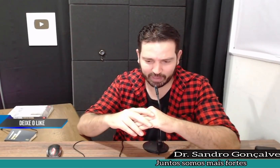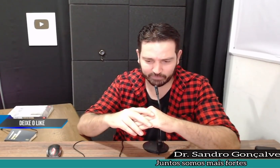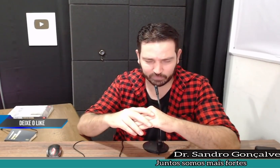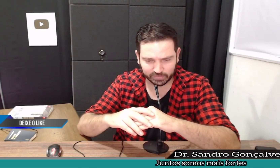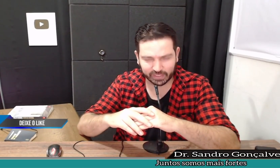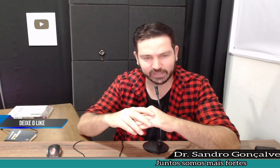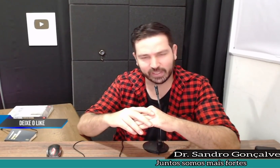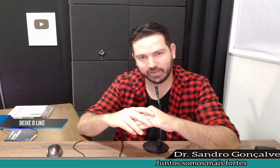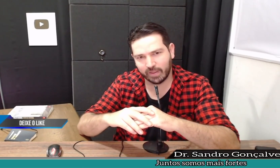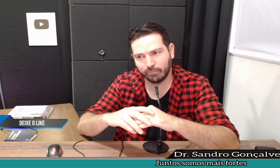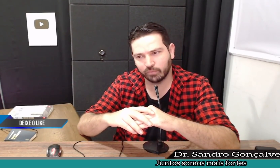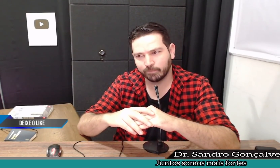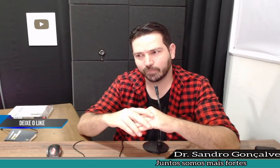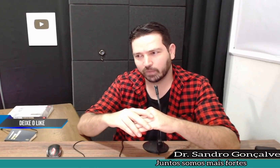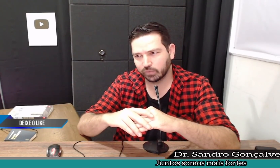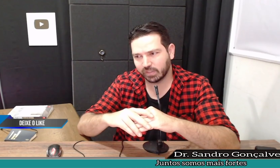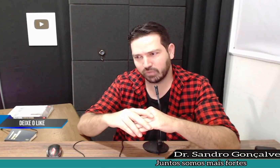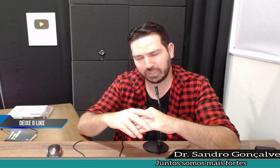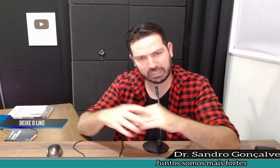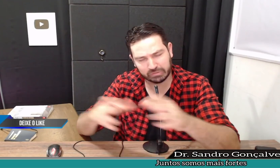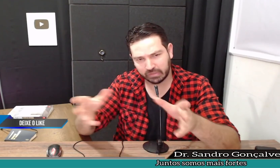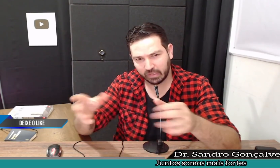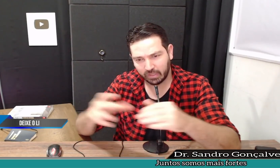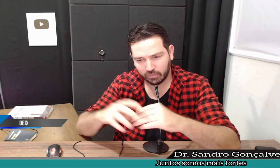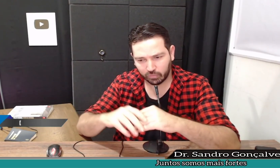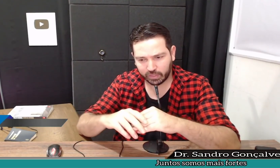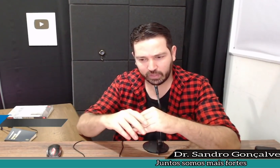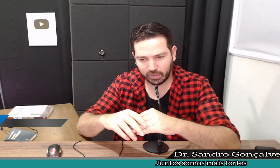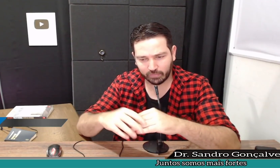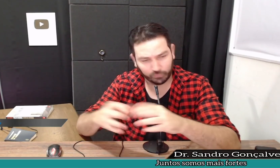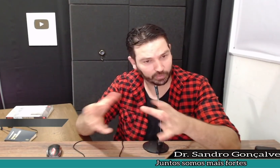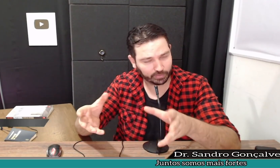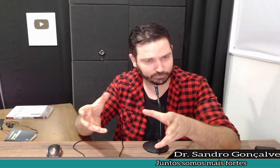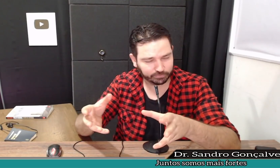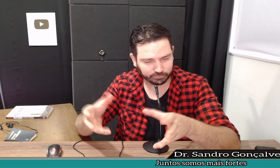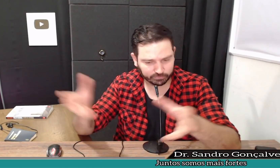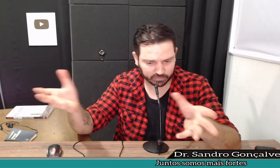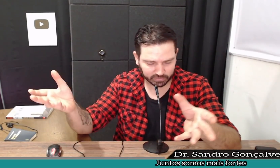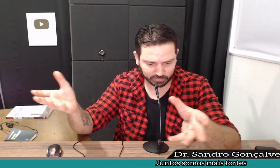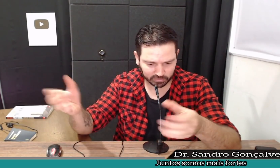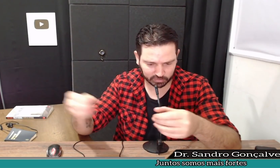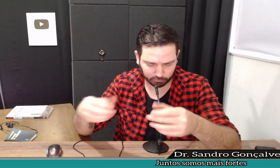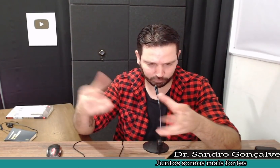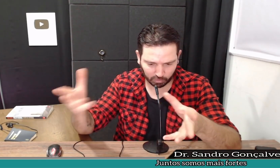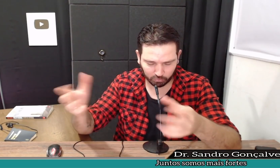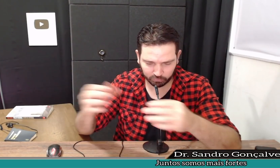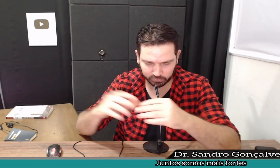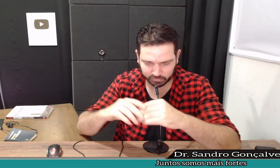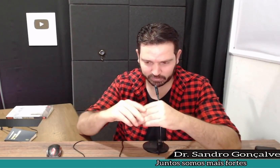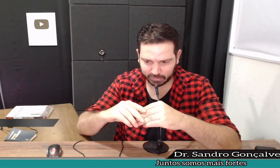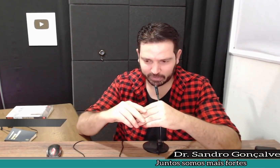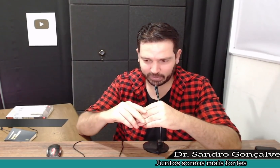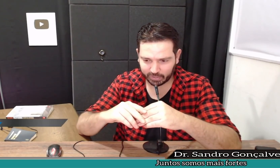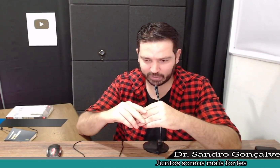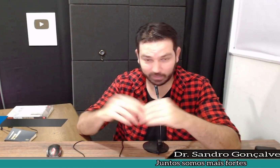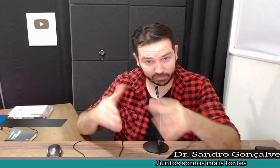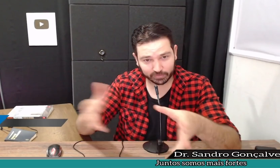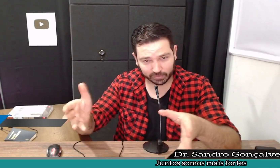greve no 7 de setembro dos caminhoneiros, o que foi desmentido por alguns